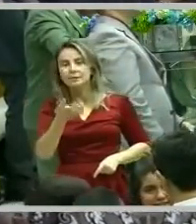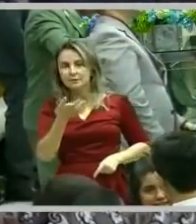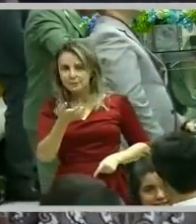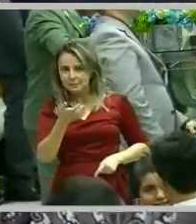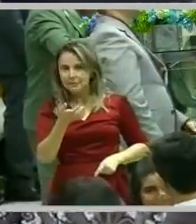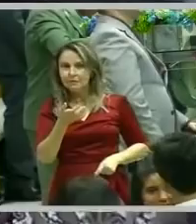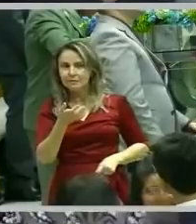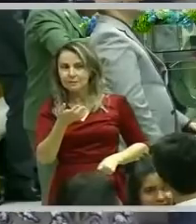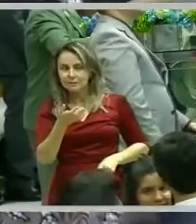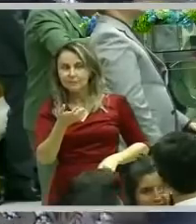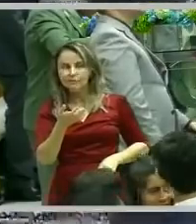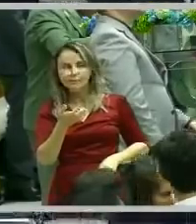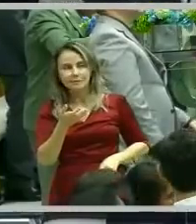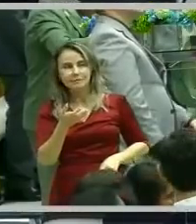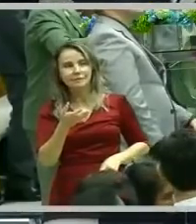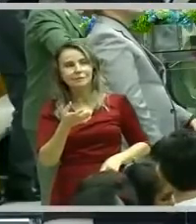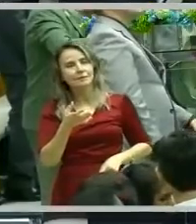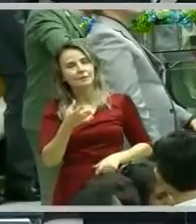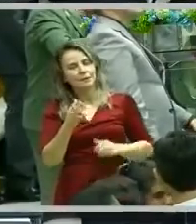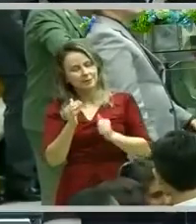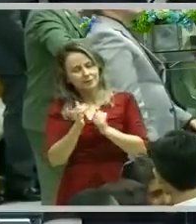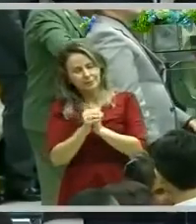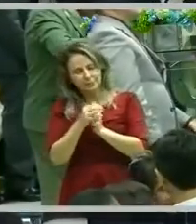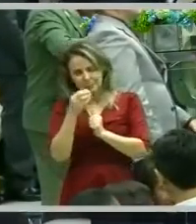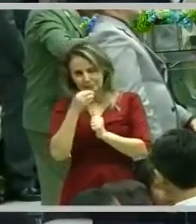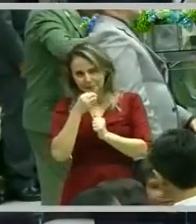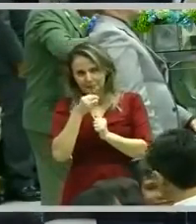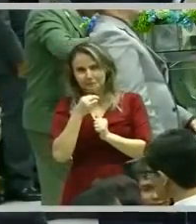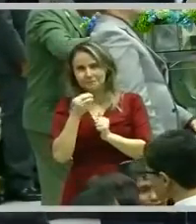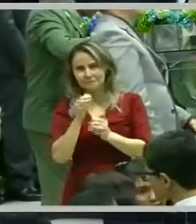Fracassou, não foi, irmão? Amém?